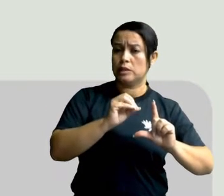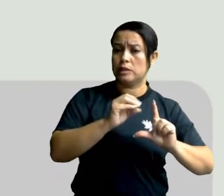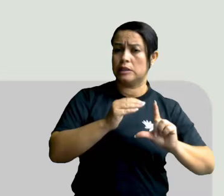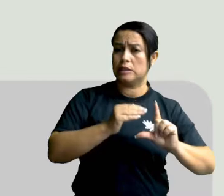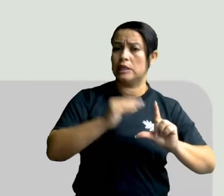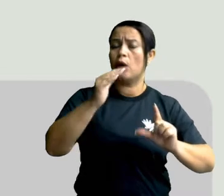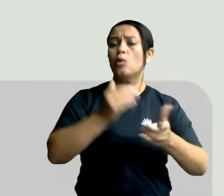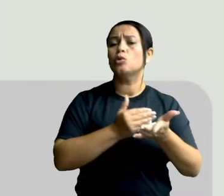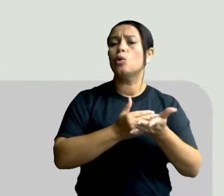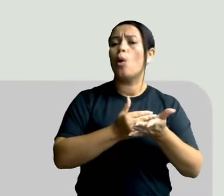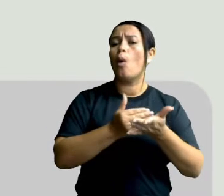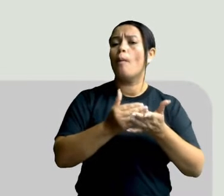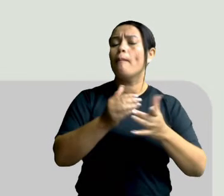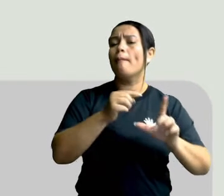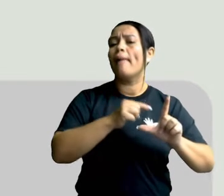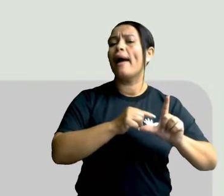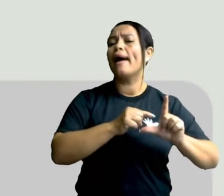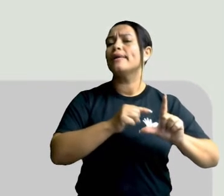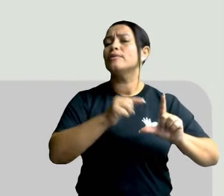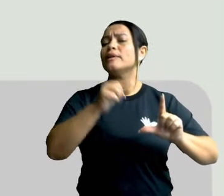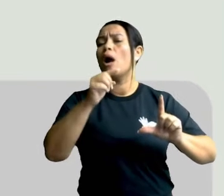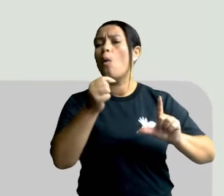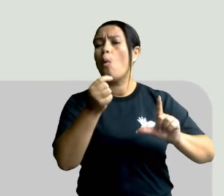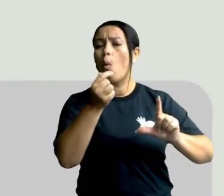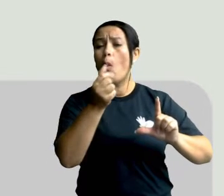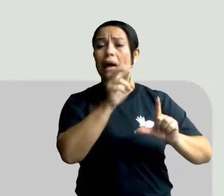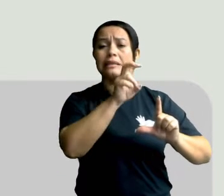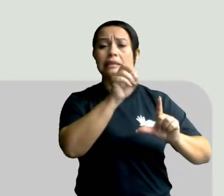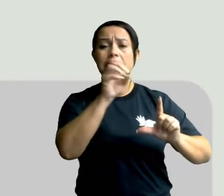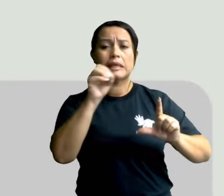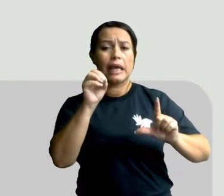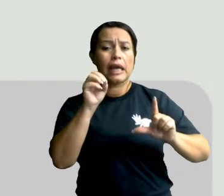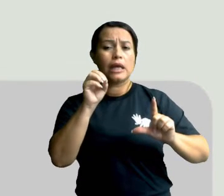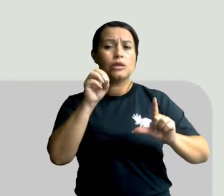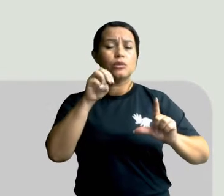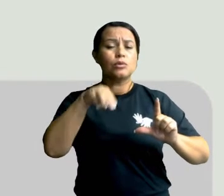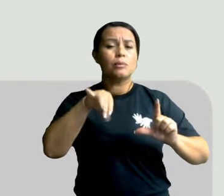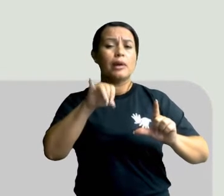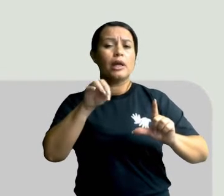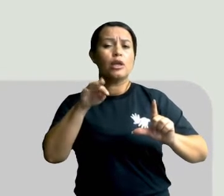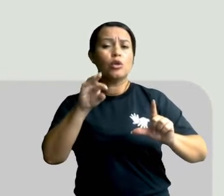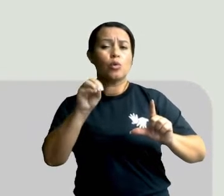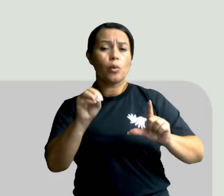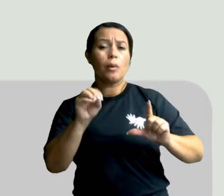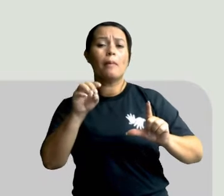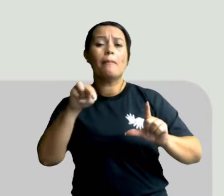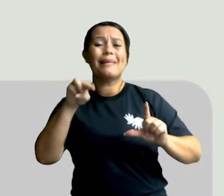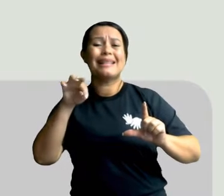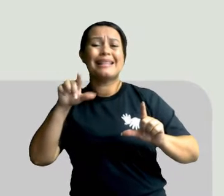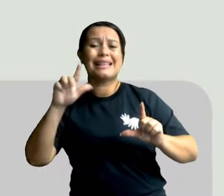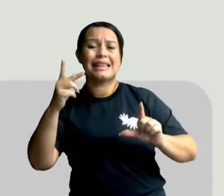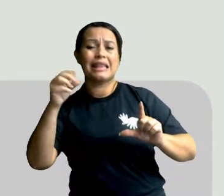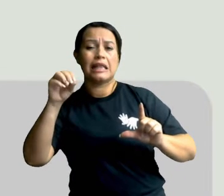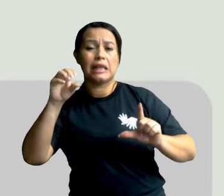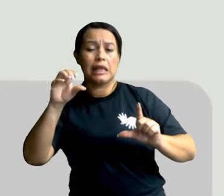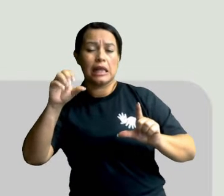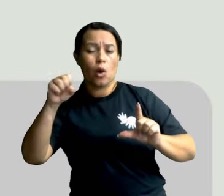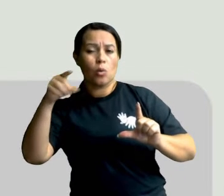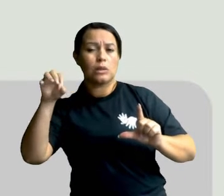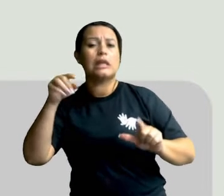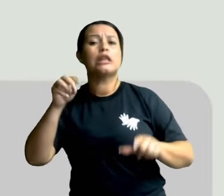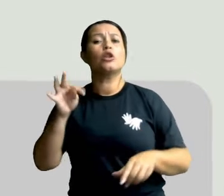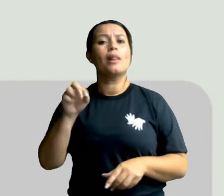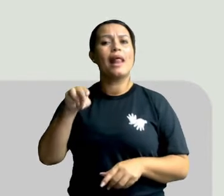aquela onde começa a linha, vindo a quase 500 mil de toneladas em 2014. Então,